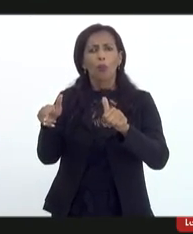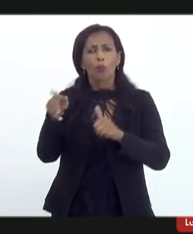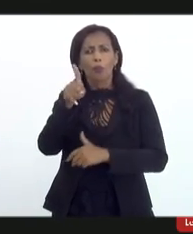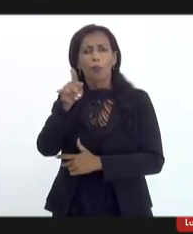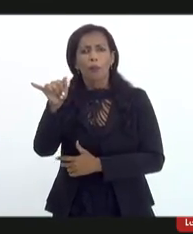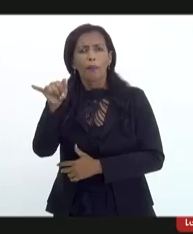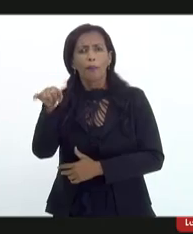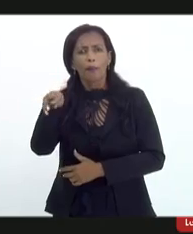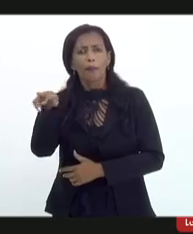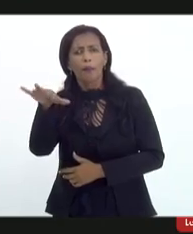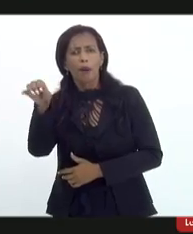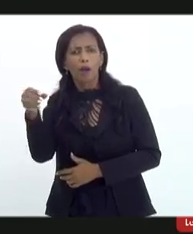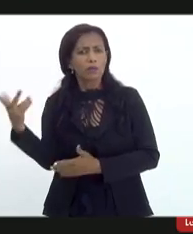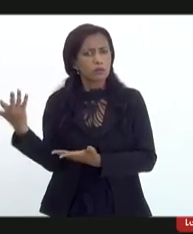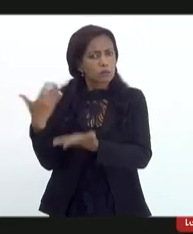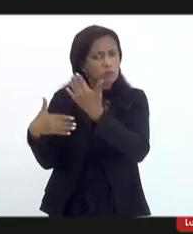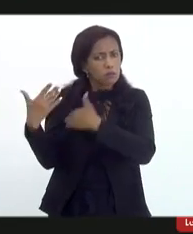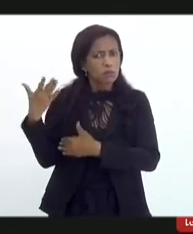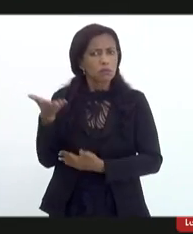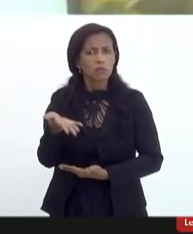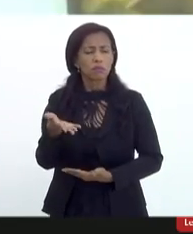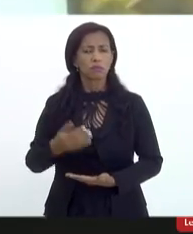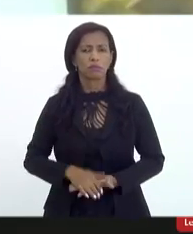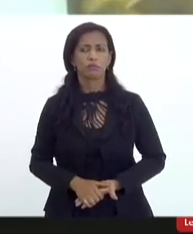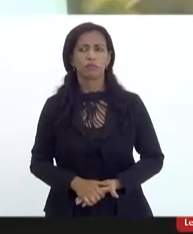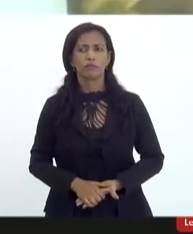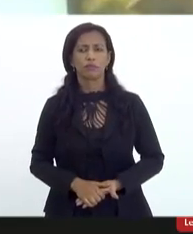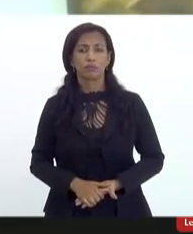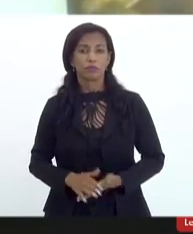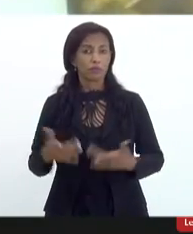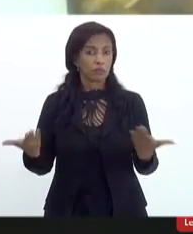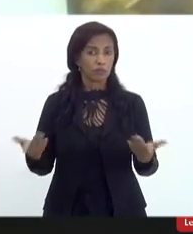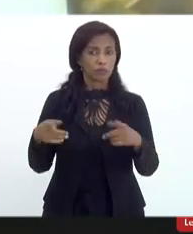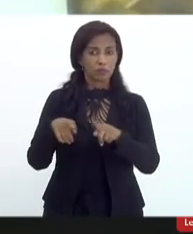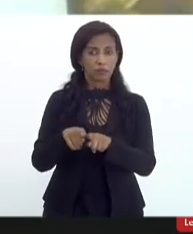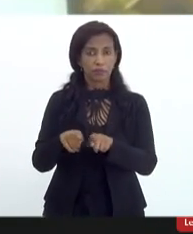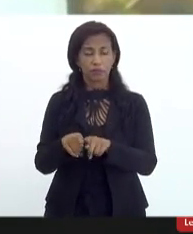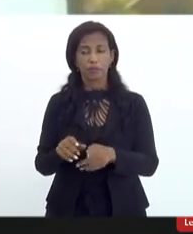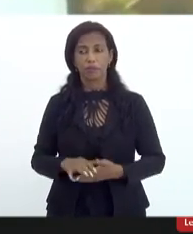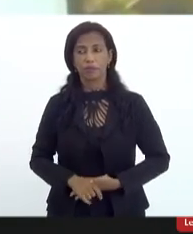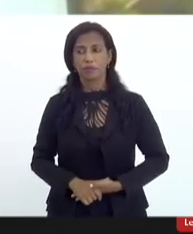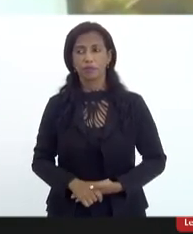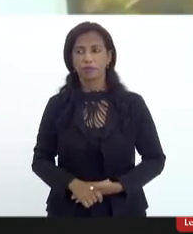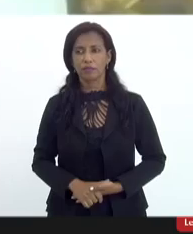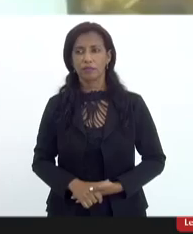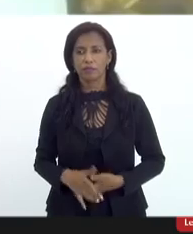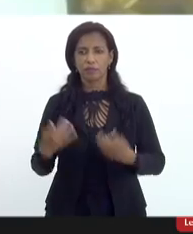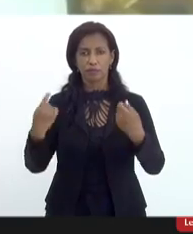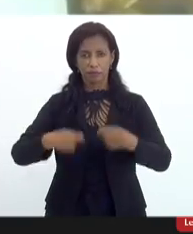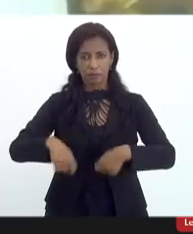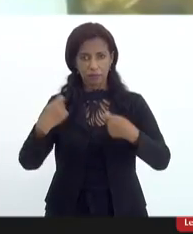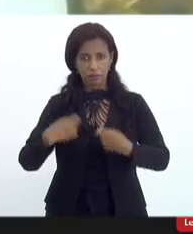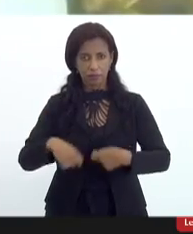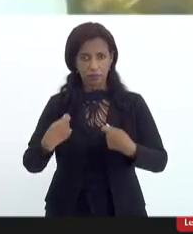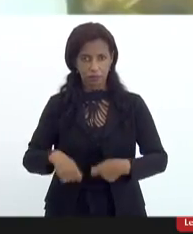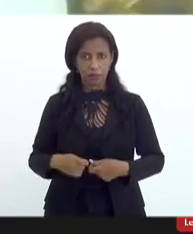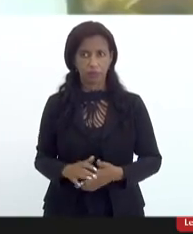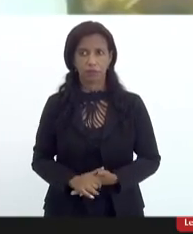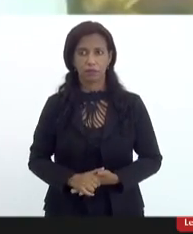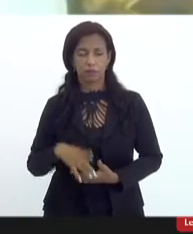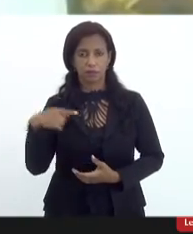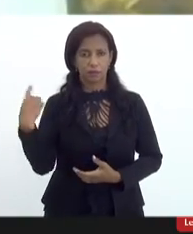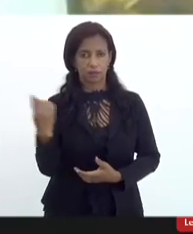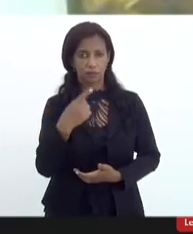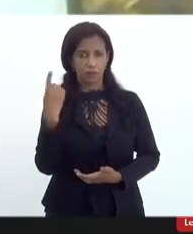pai Márcio, há pouco. Ou seja, é necessário